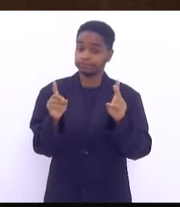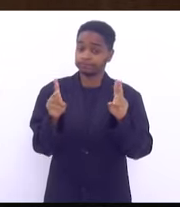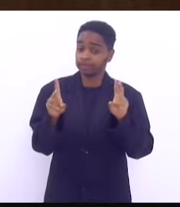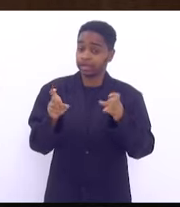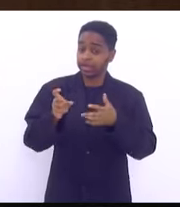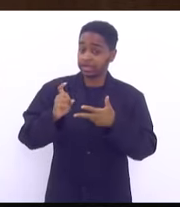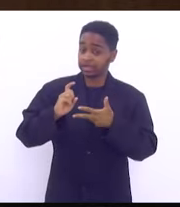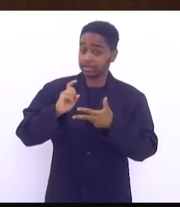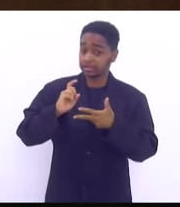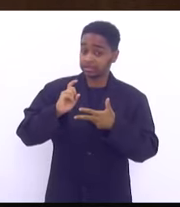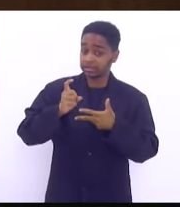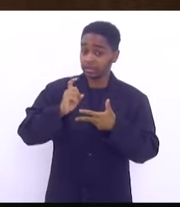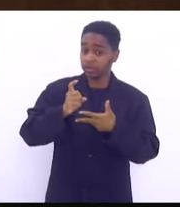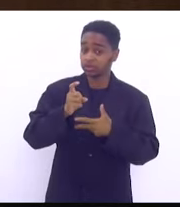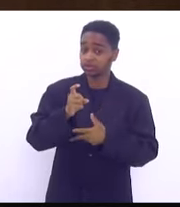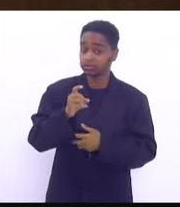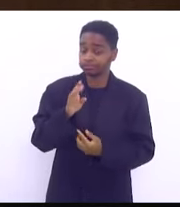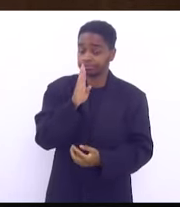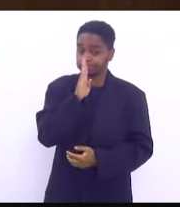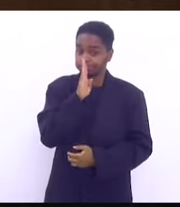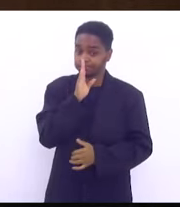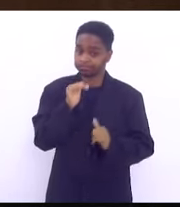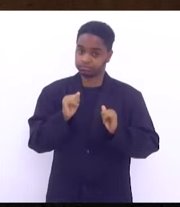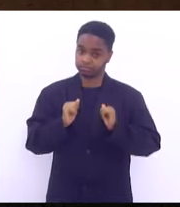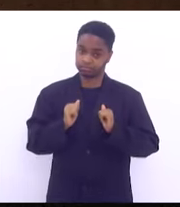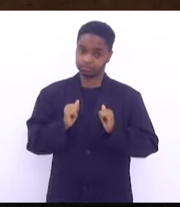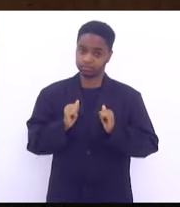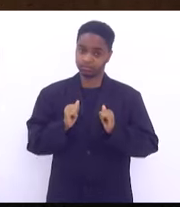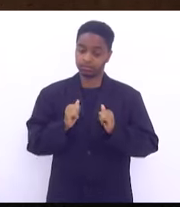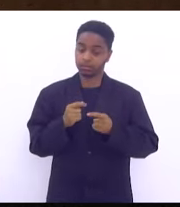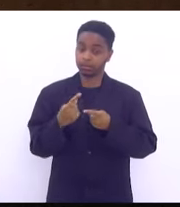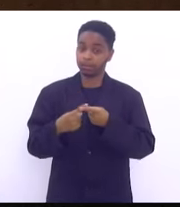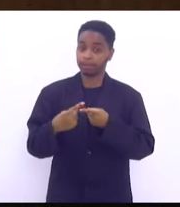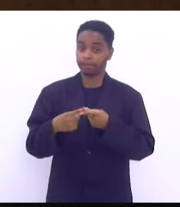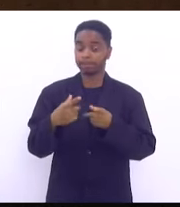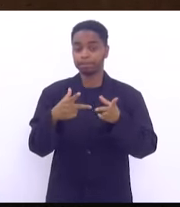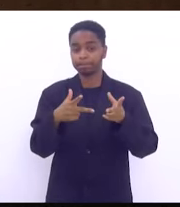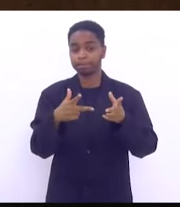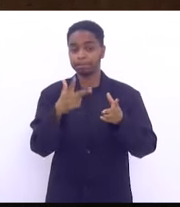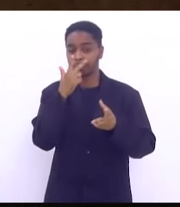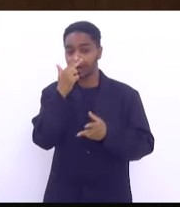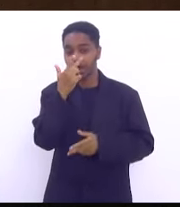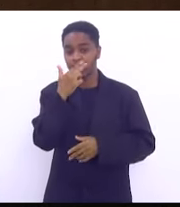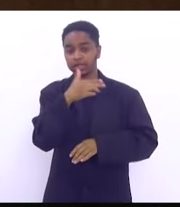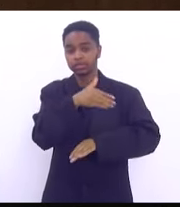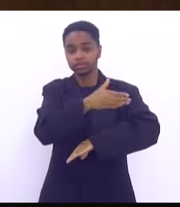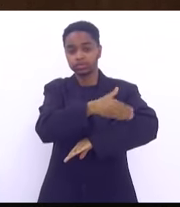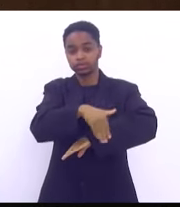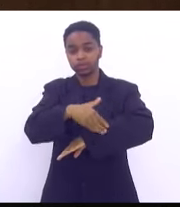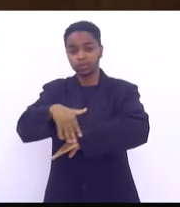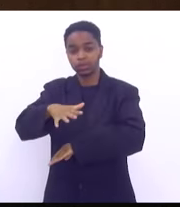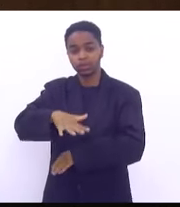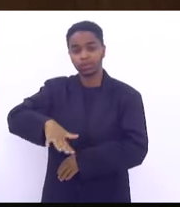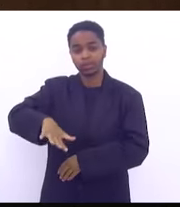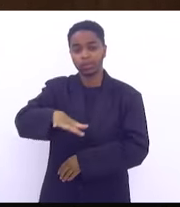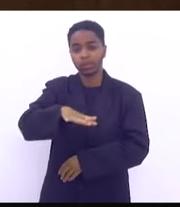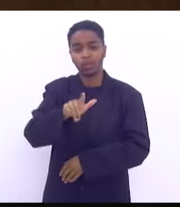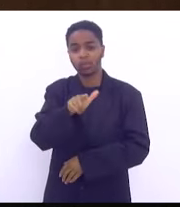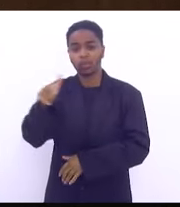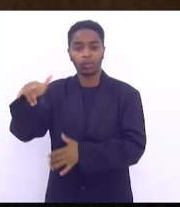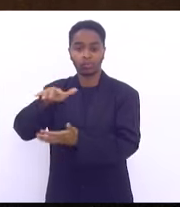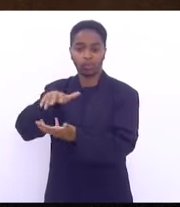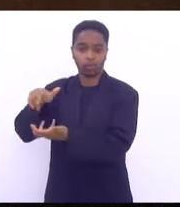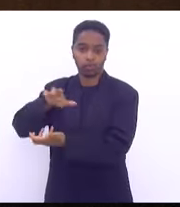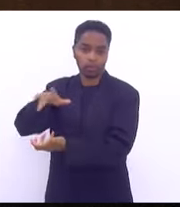está omisso. Parece que esses logradouros estão em Vênus ou Marte, e